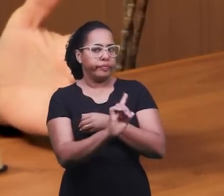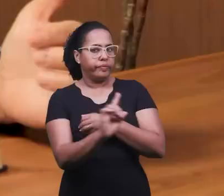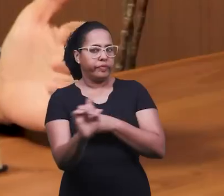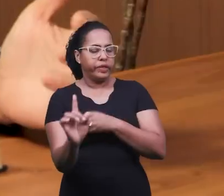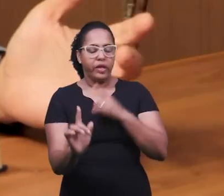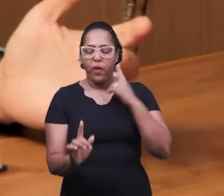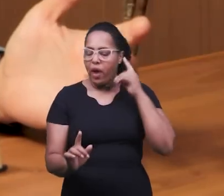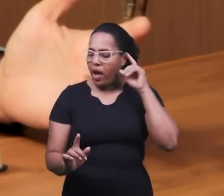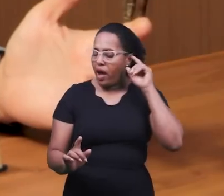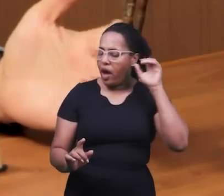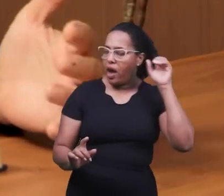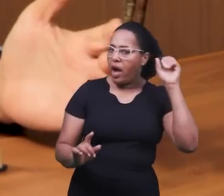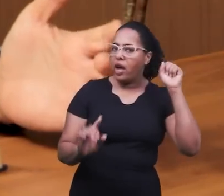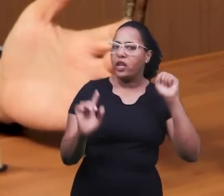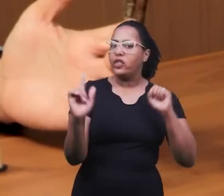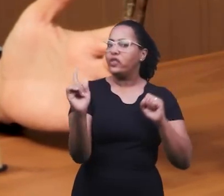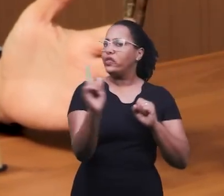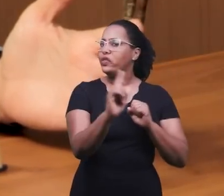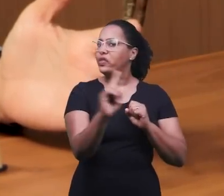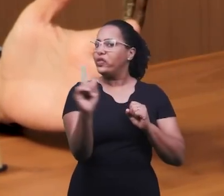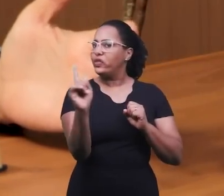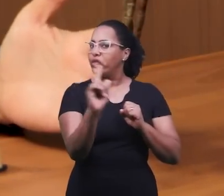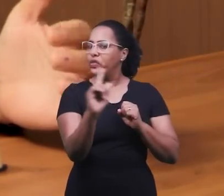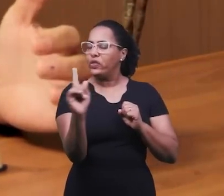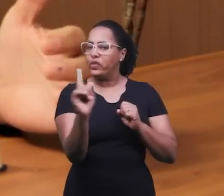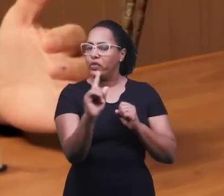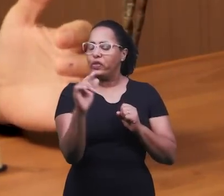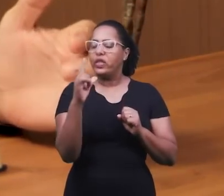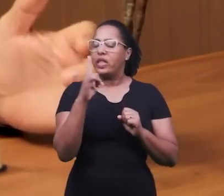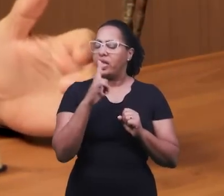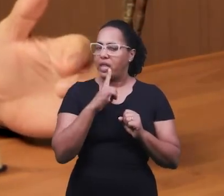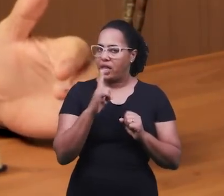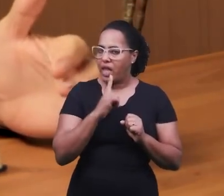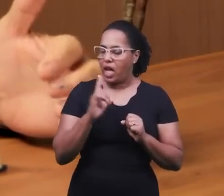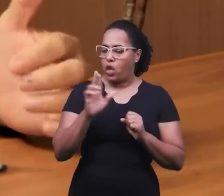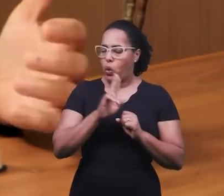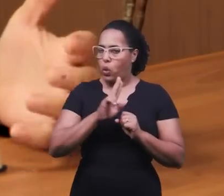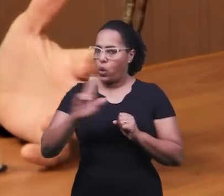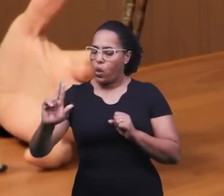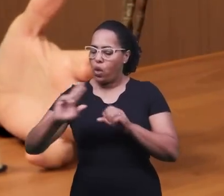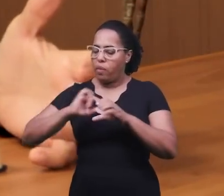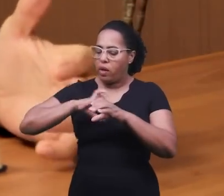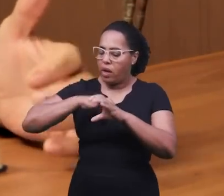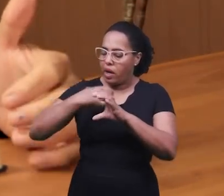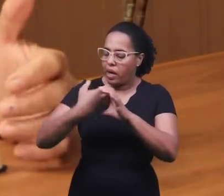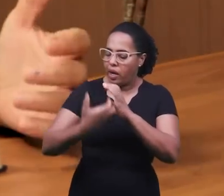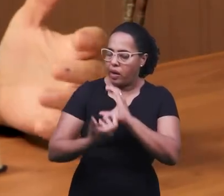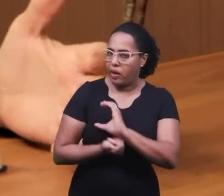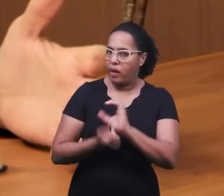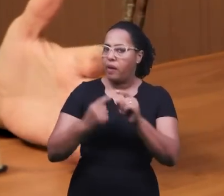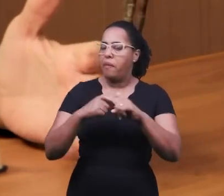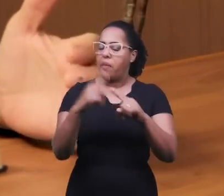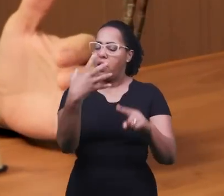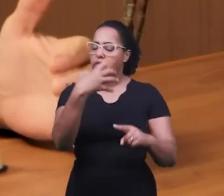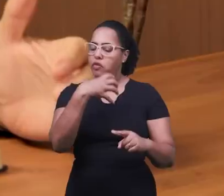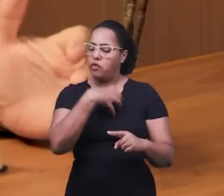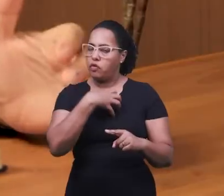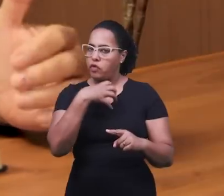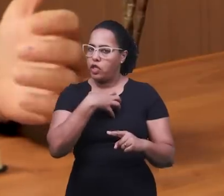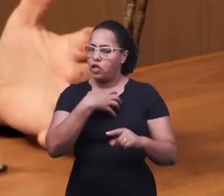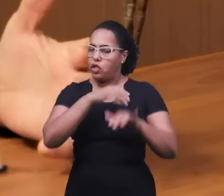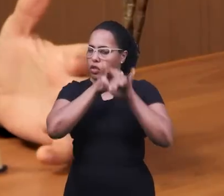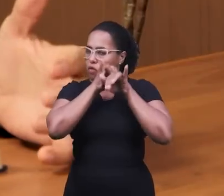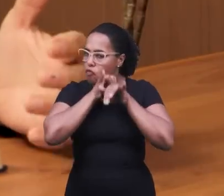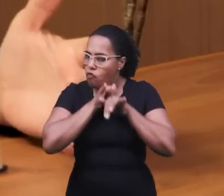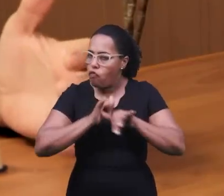assunto, estarmos como igreja alertados com relação àquilo que vai acontecer em